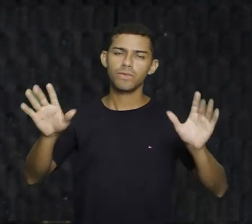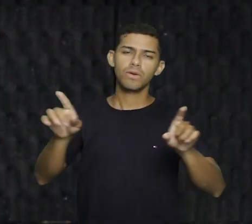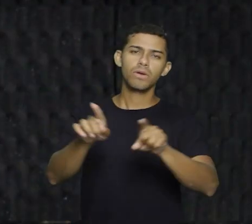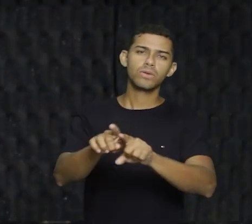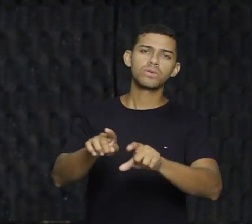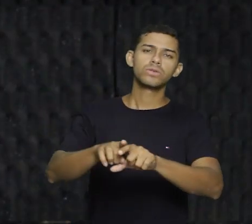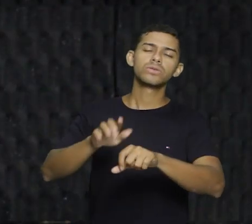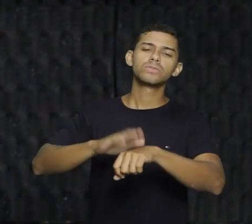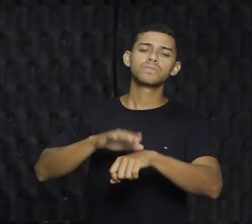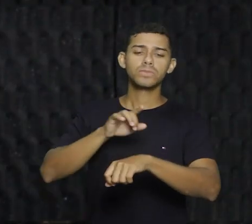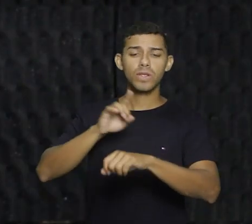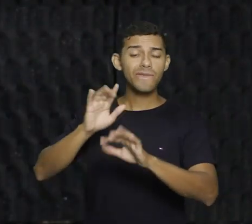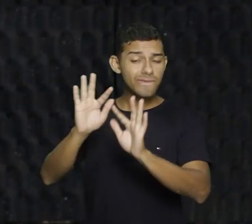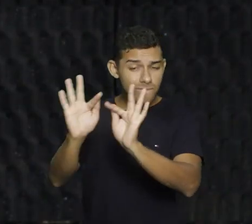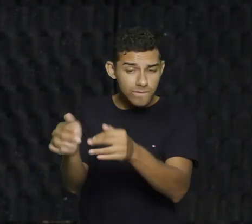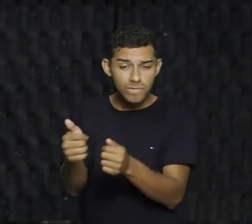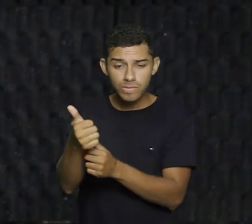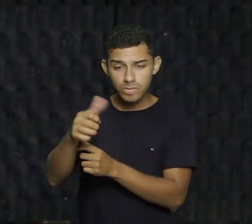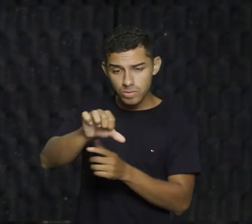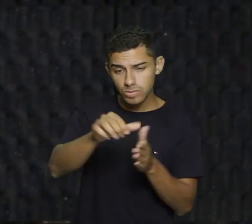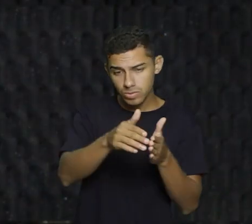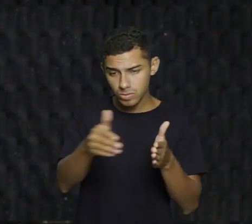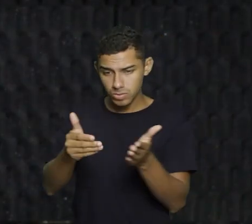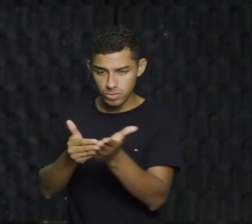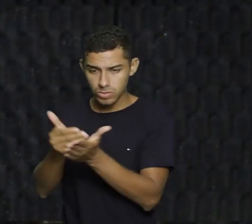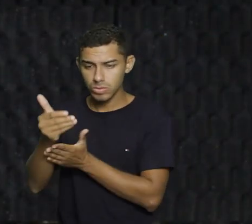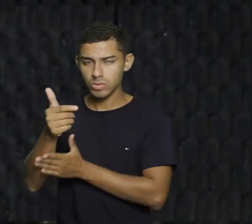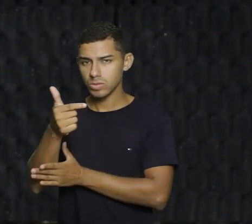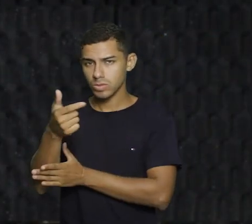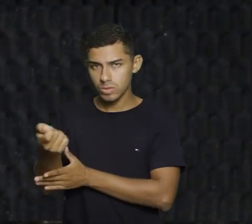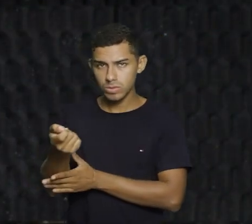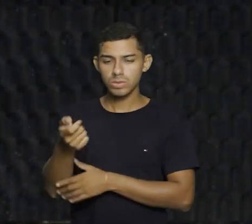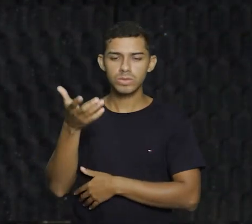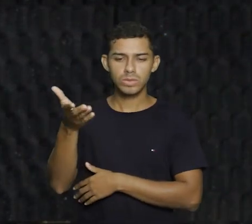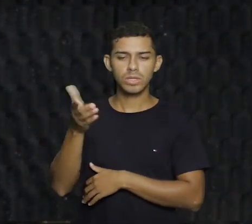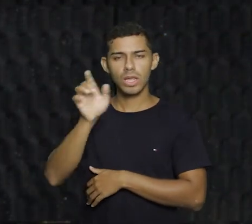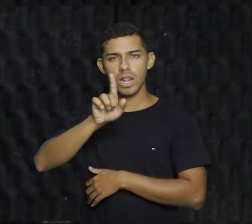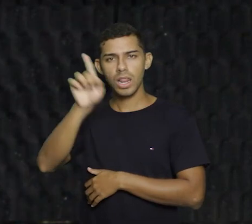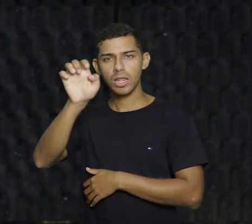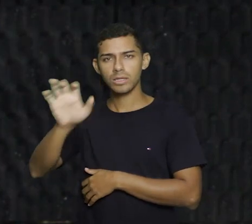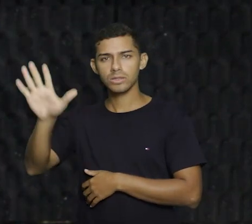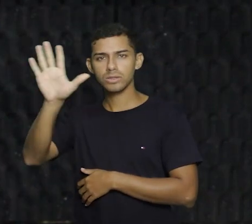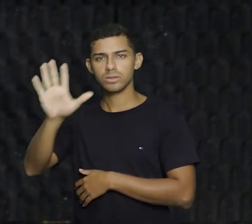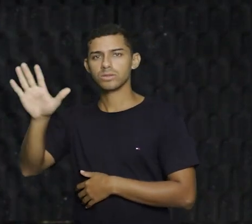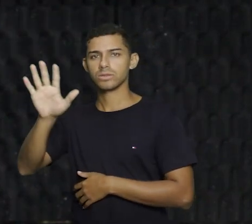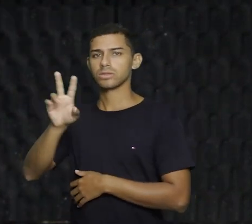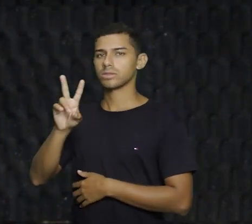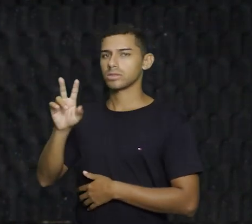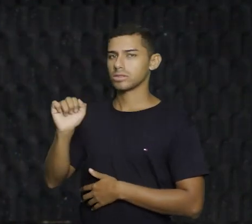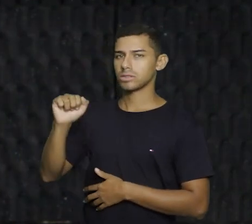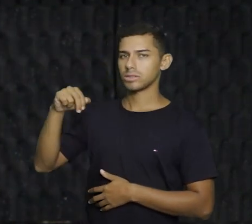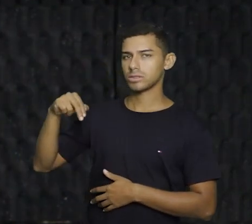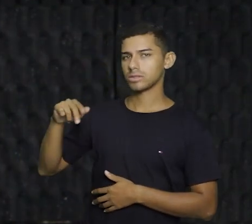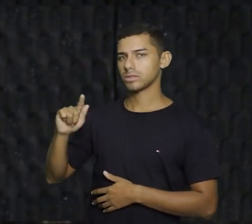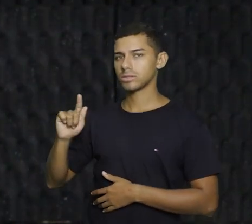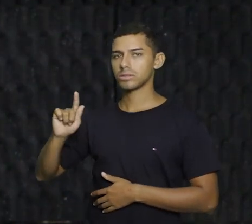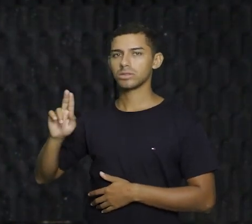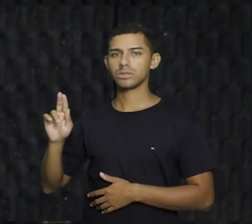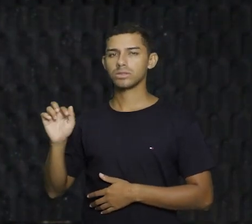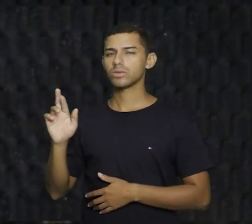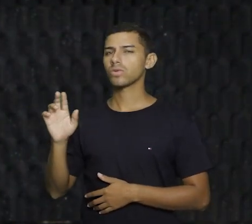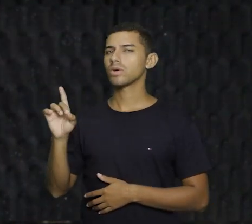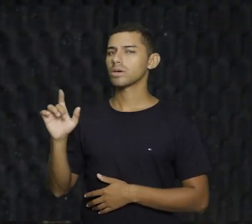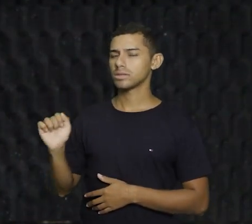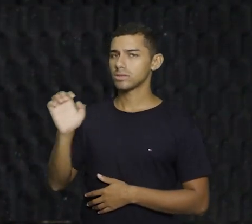revoluções do final do século XIX e início do século XX, que vai desencadear na Europa as vanguardas europeias e no Brasil a Semana de